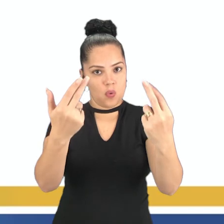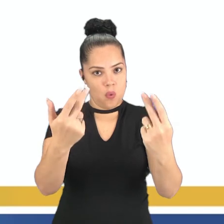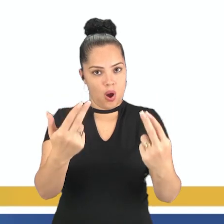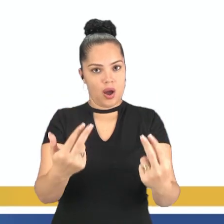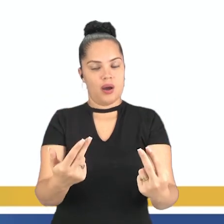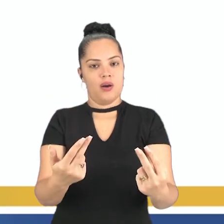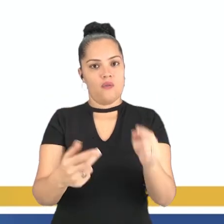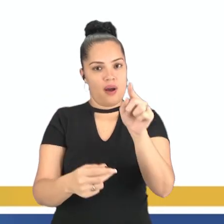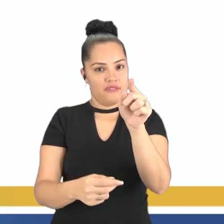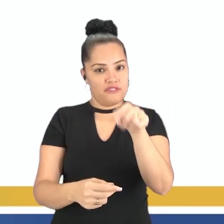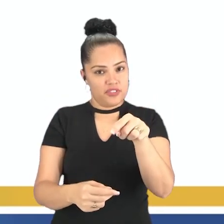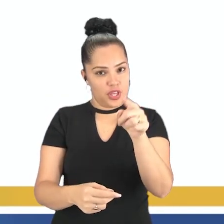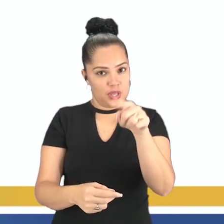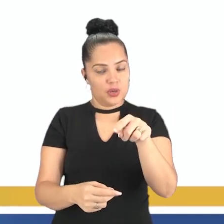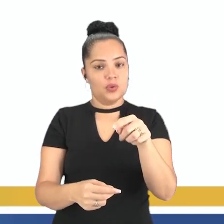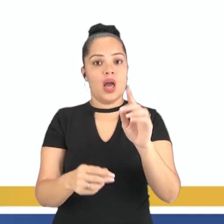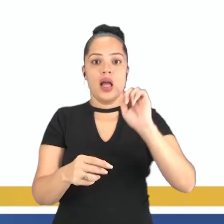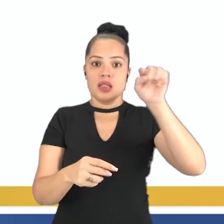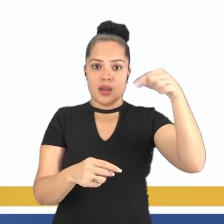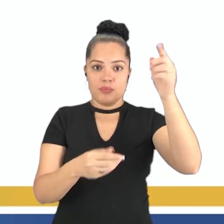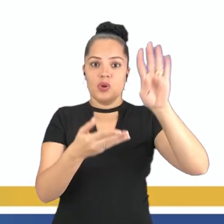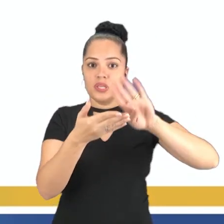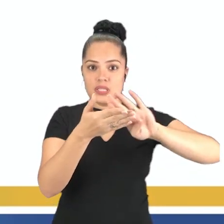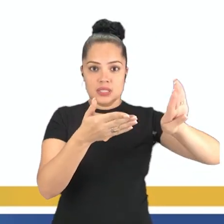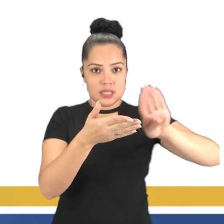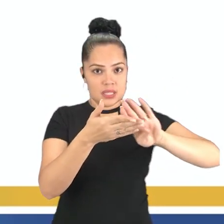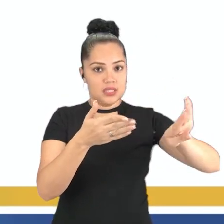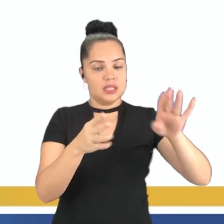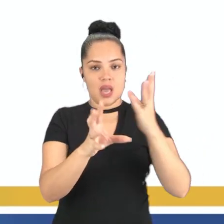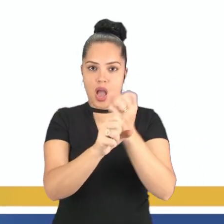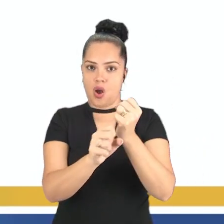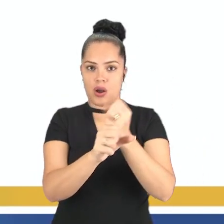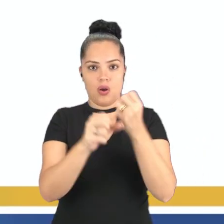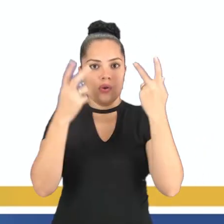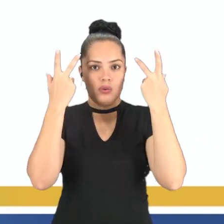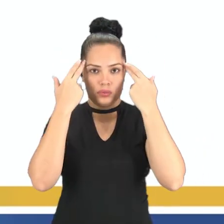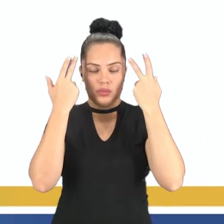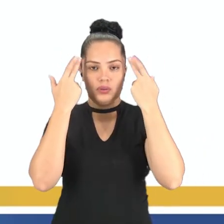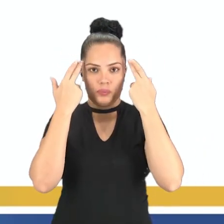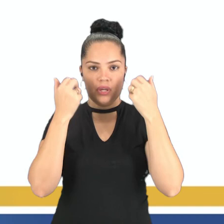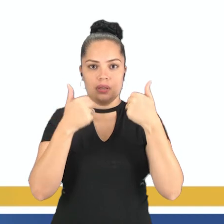decimais, esquecer a vírgula e fazer a divisão normalmente, beleza?